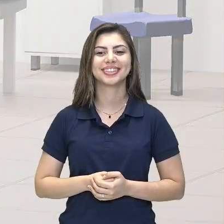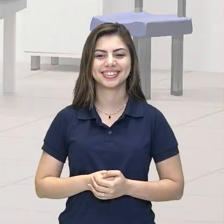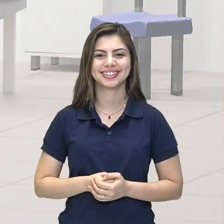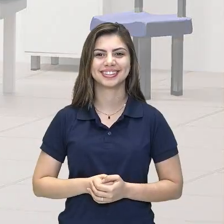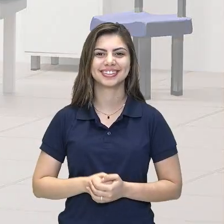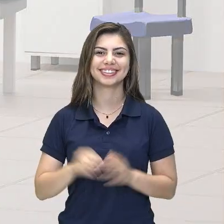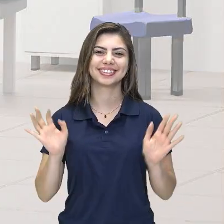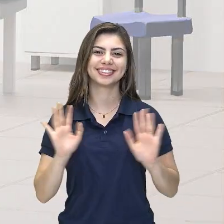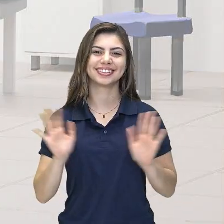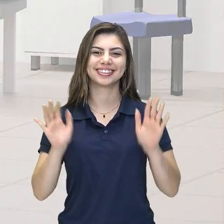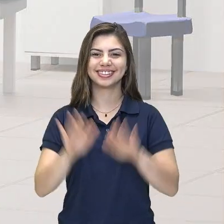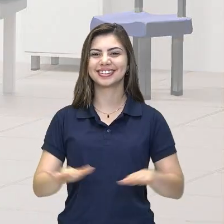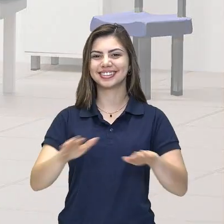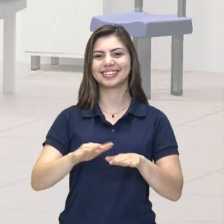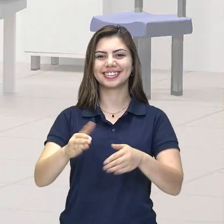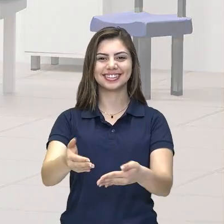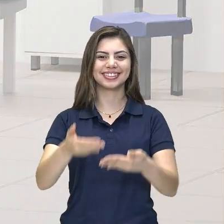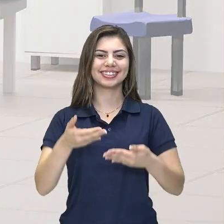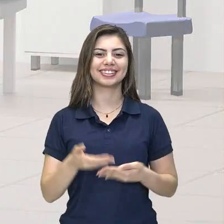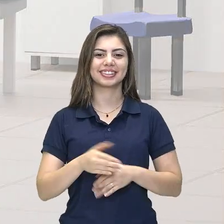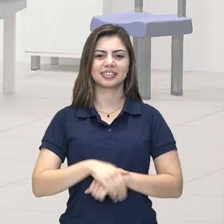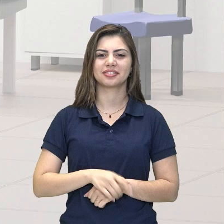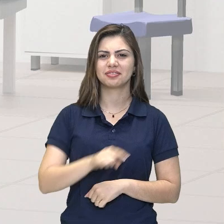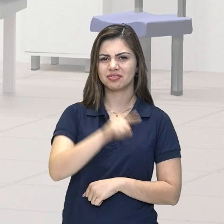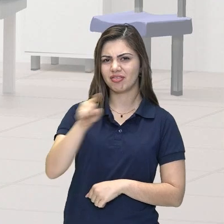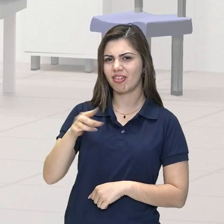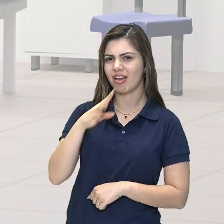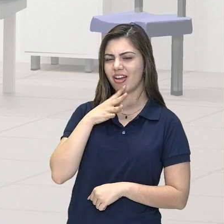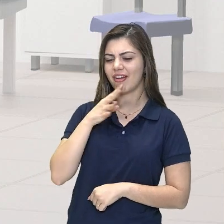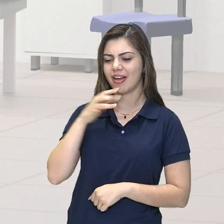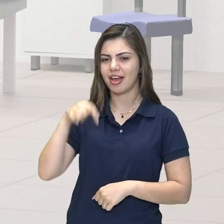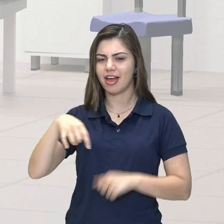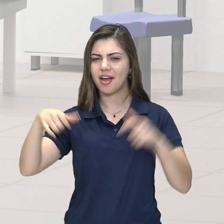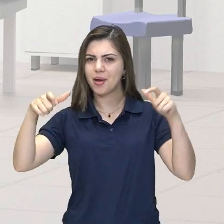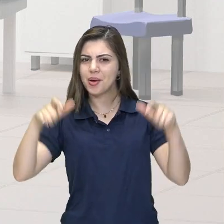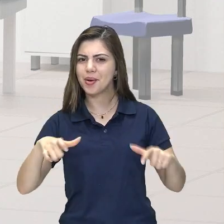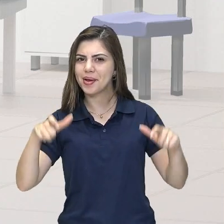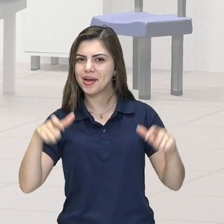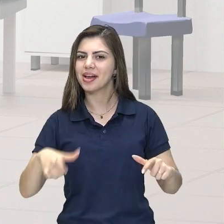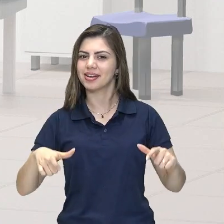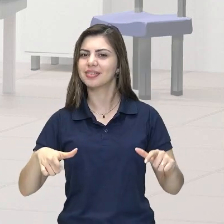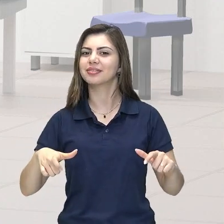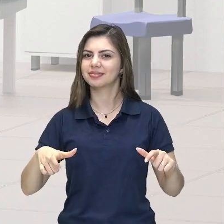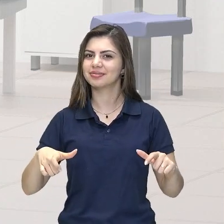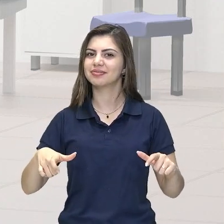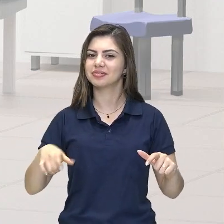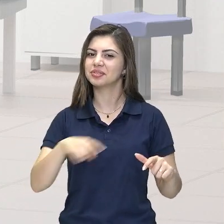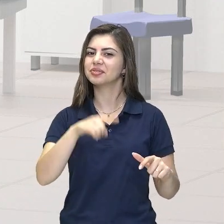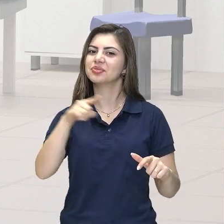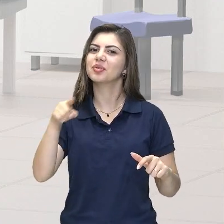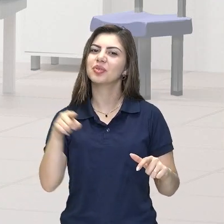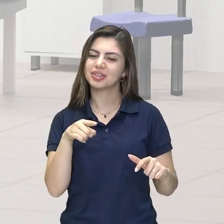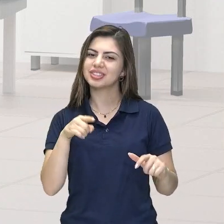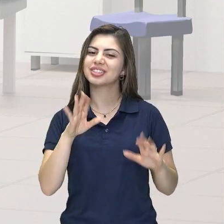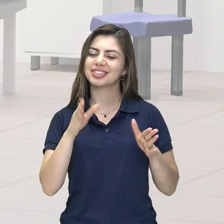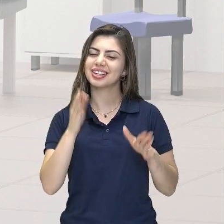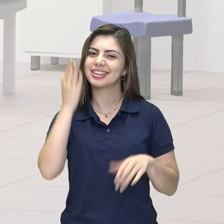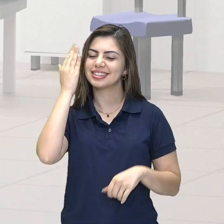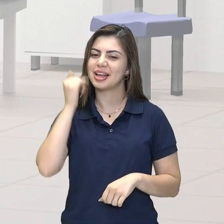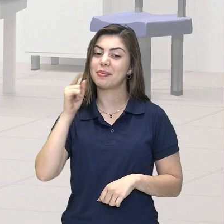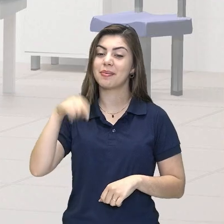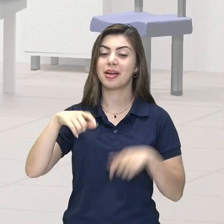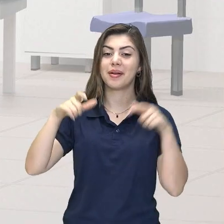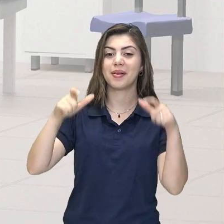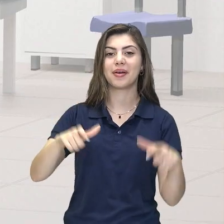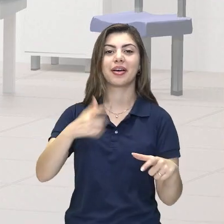Olá, sejam bem-vindos. Você já conhece essa sala onde nós estamos? Provavelmente você afirmou aí que é a sala de vacinação,